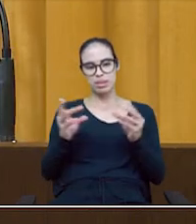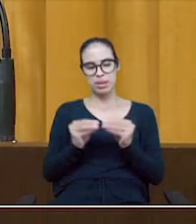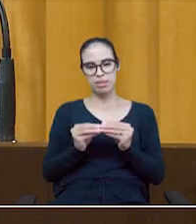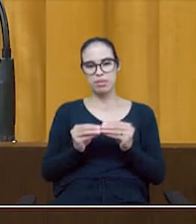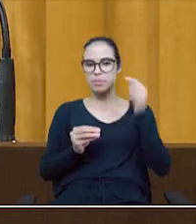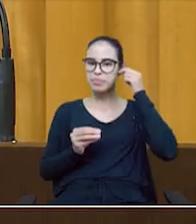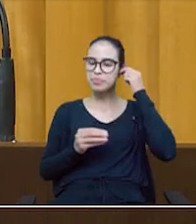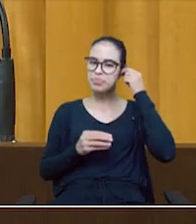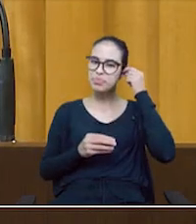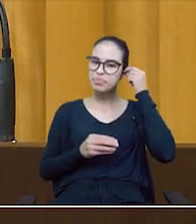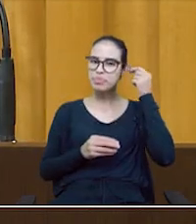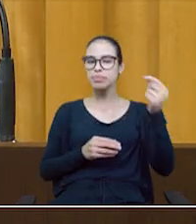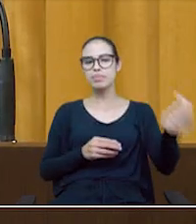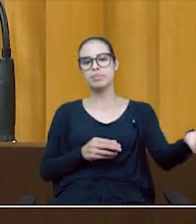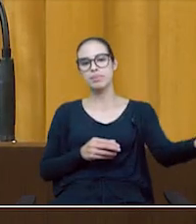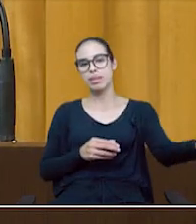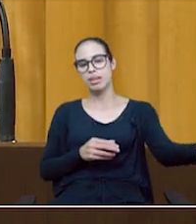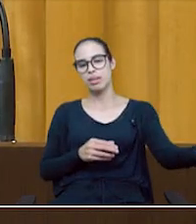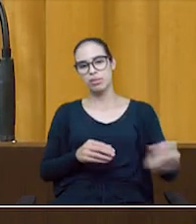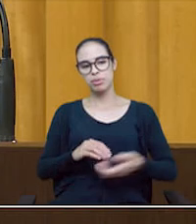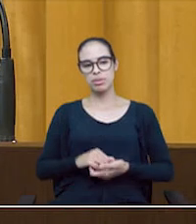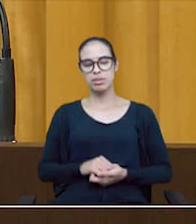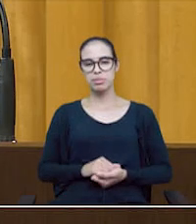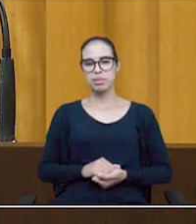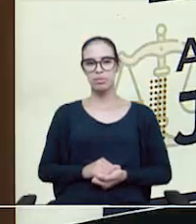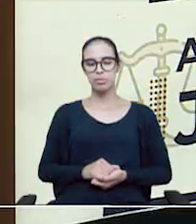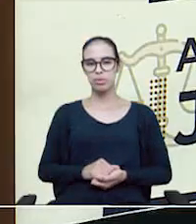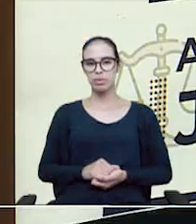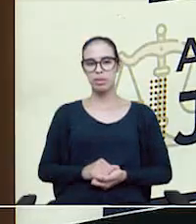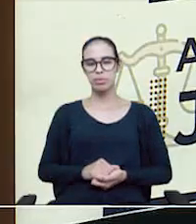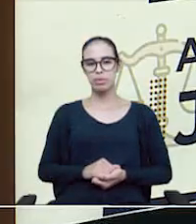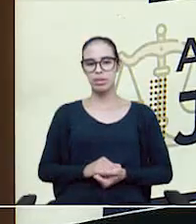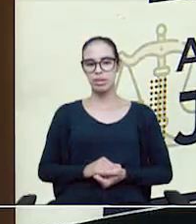relevância para a formação dos nossos magistrados e magistradas.